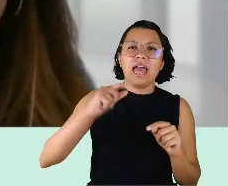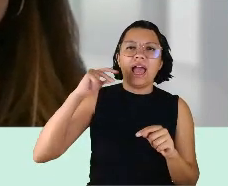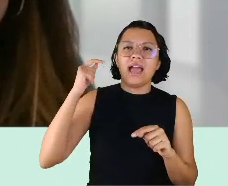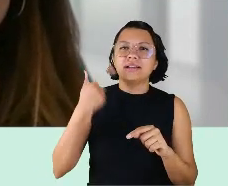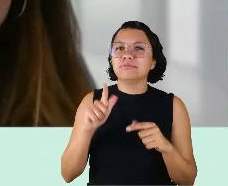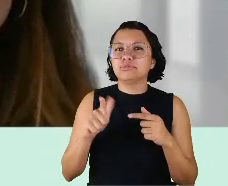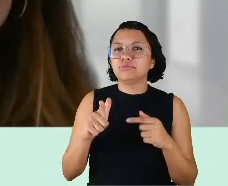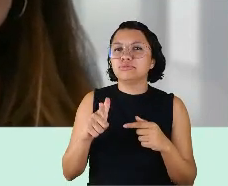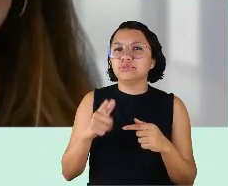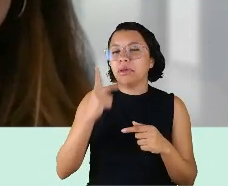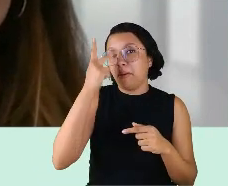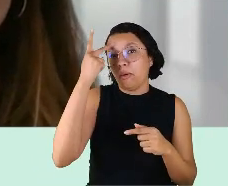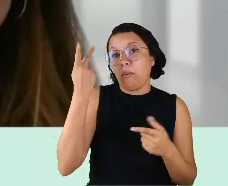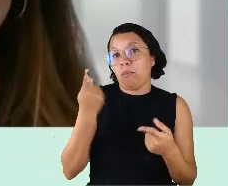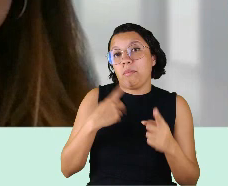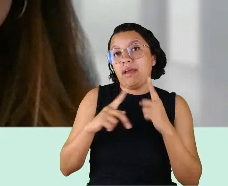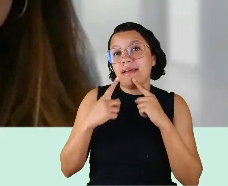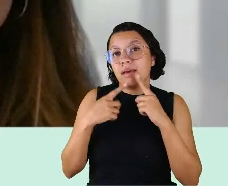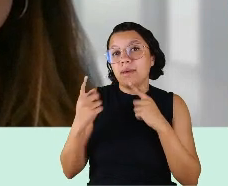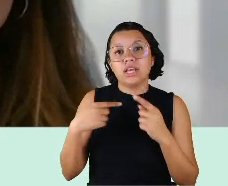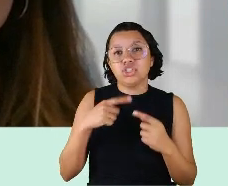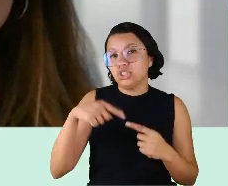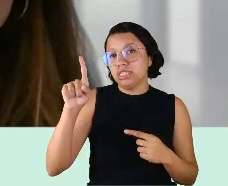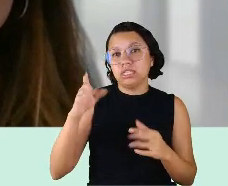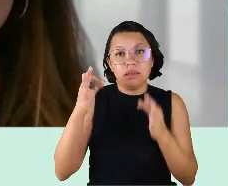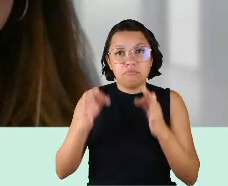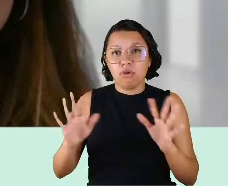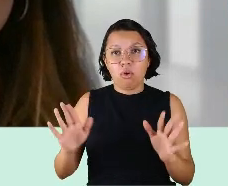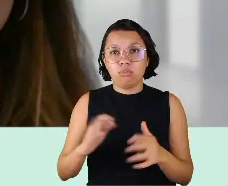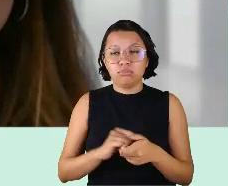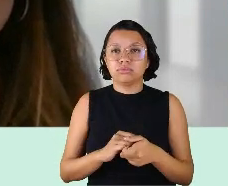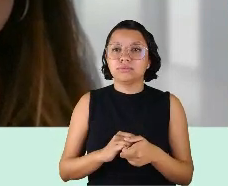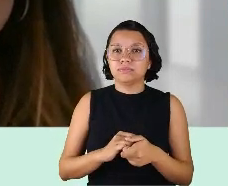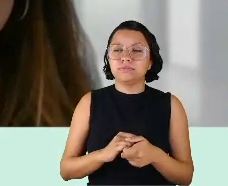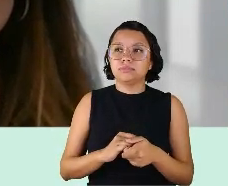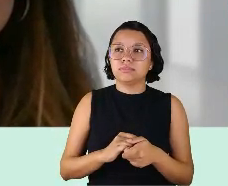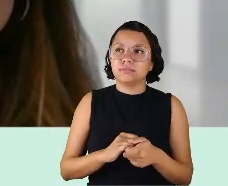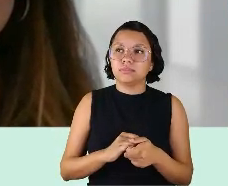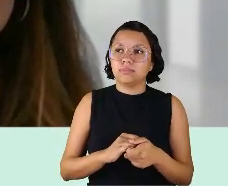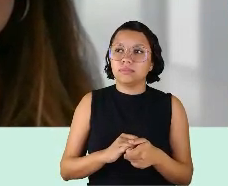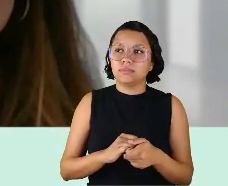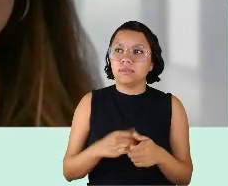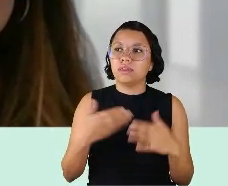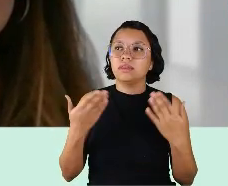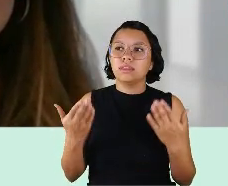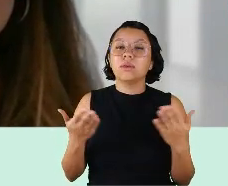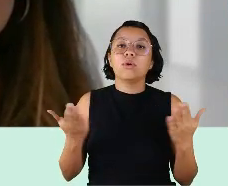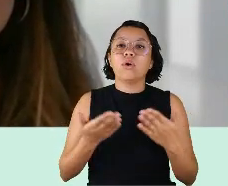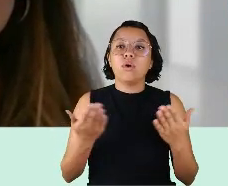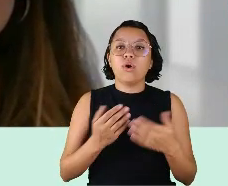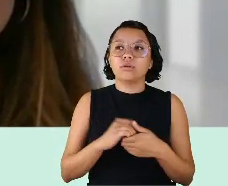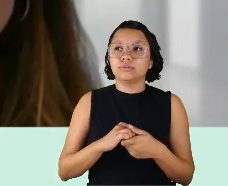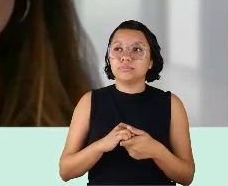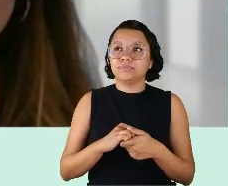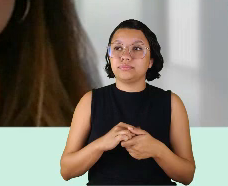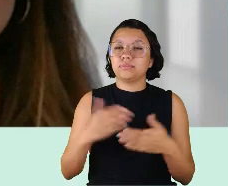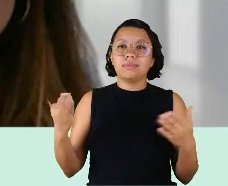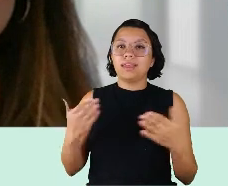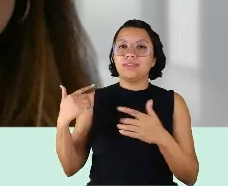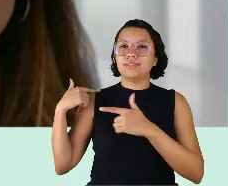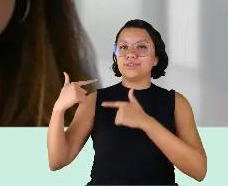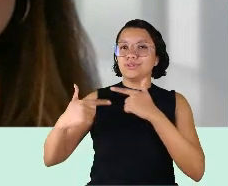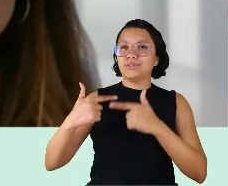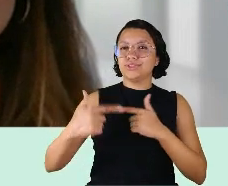quem falar para reclamar. A gente ia, e pronto, né? Então, hoje, né,